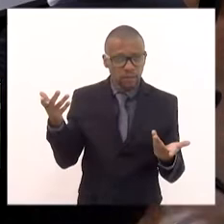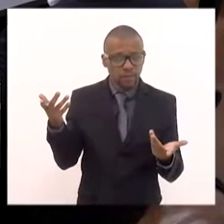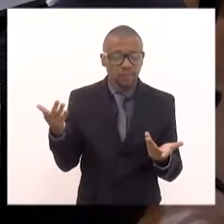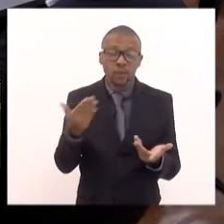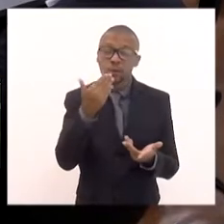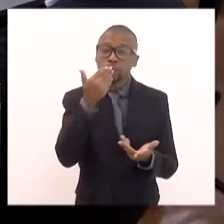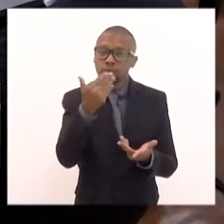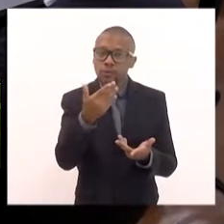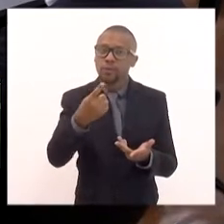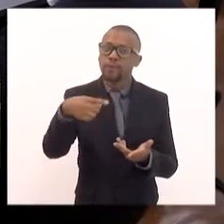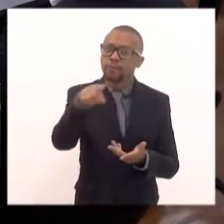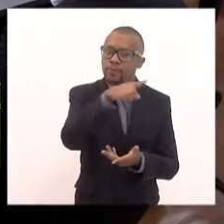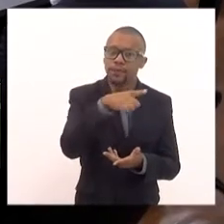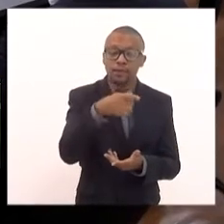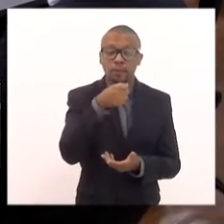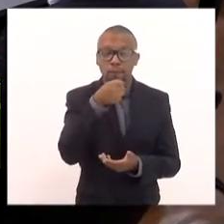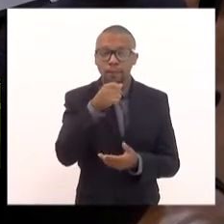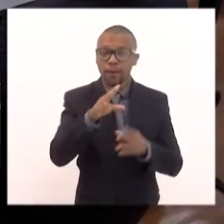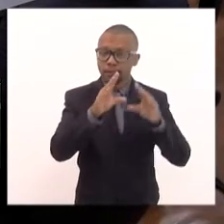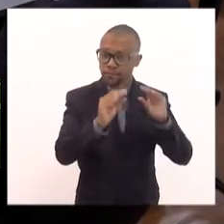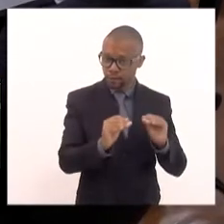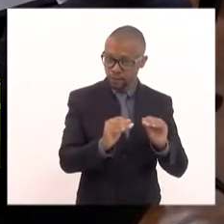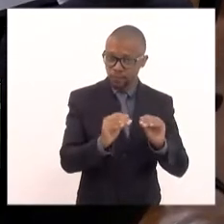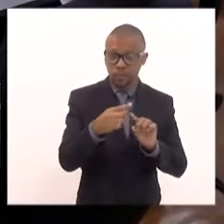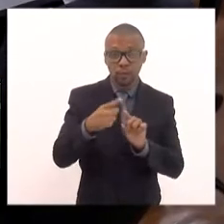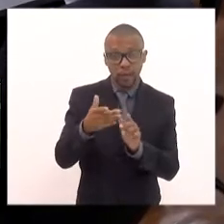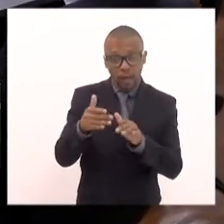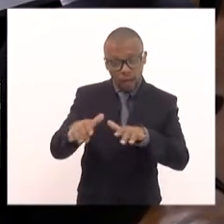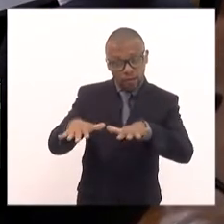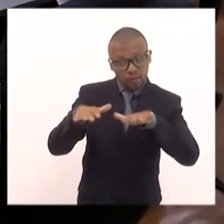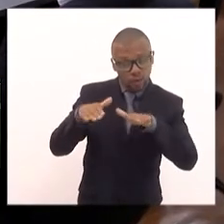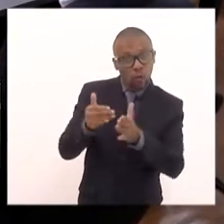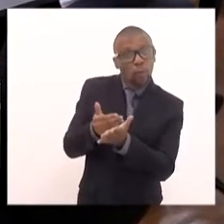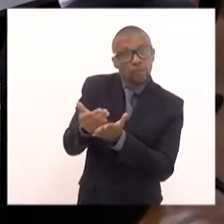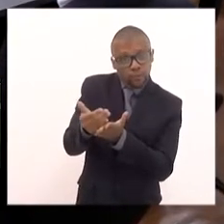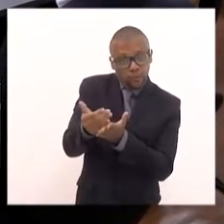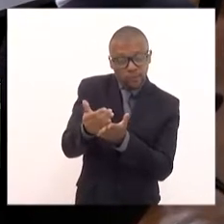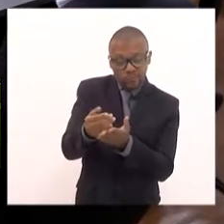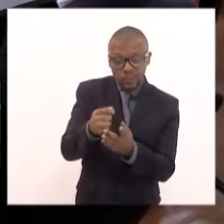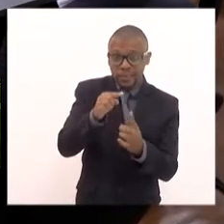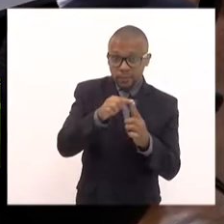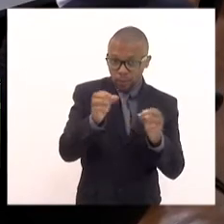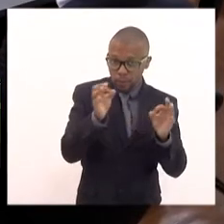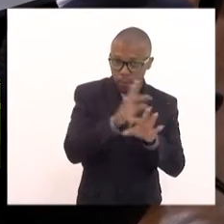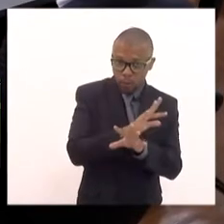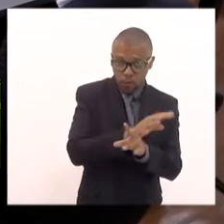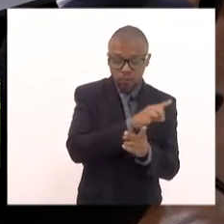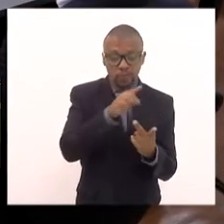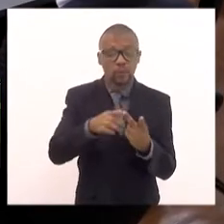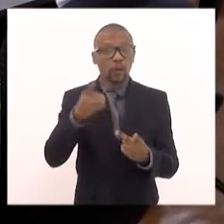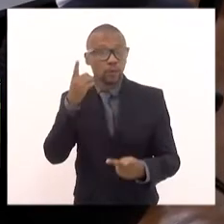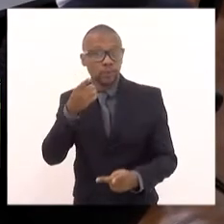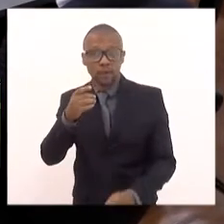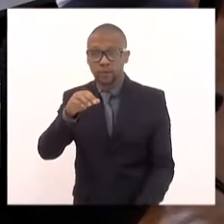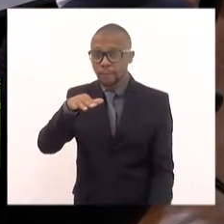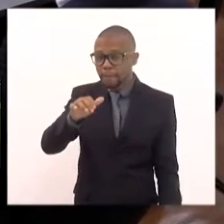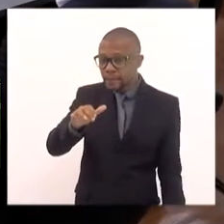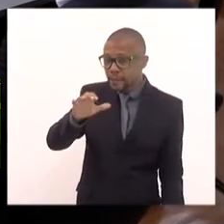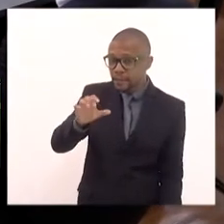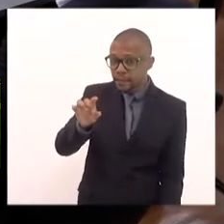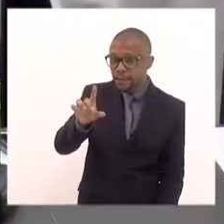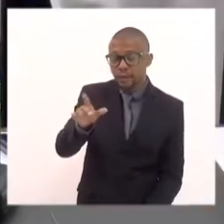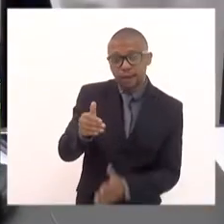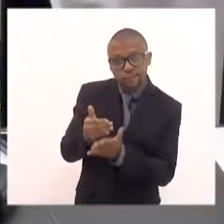fechasse os microfones, que a audiência já começou, e em seguida o deputado Carlos Mink vai fazer a sua saudação inicial. Eu estou completando a minha,